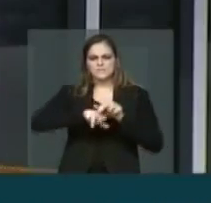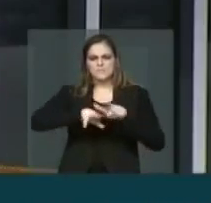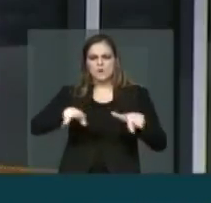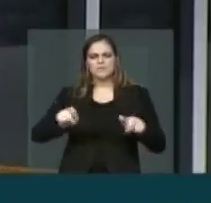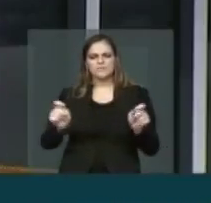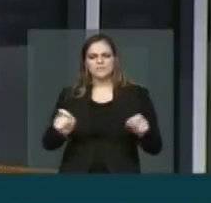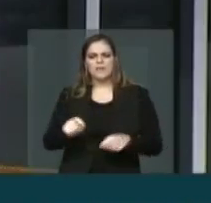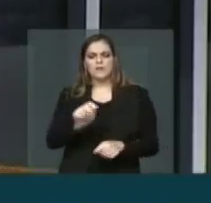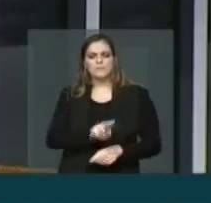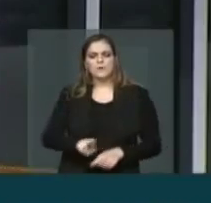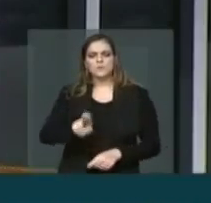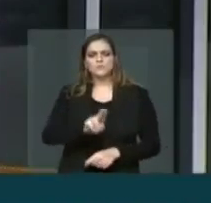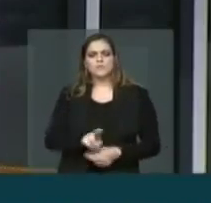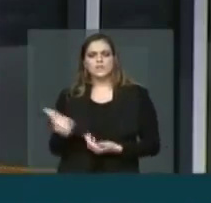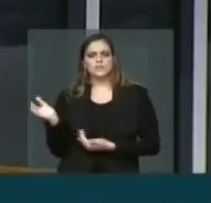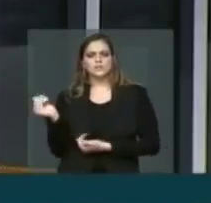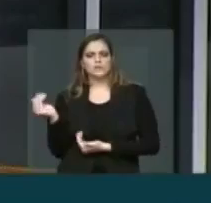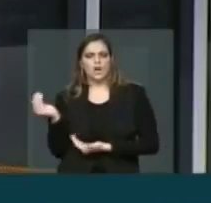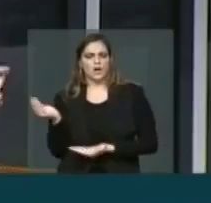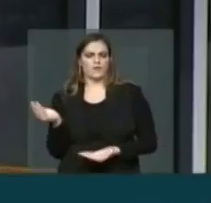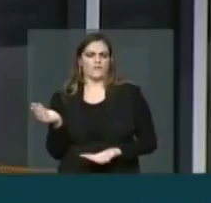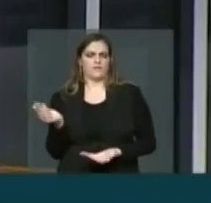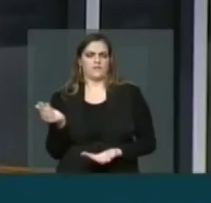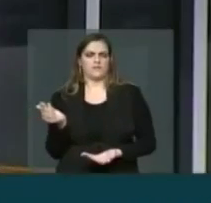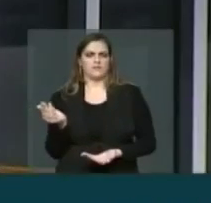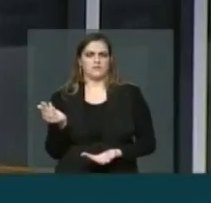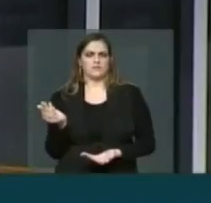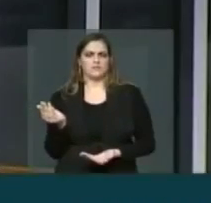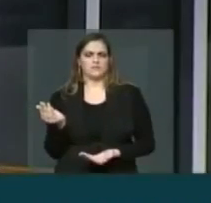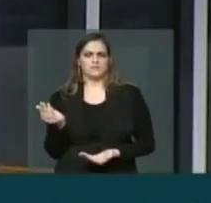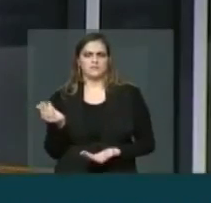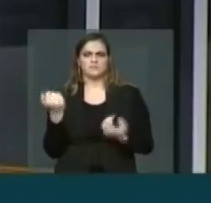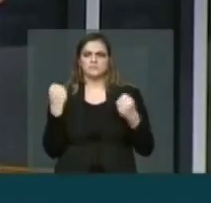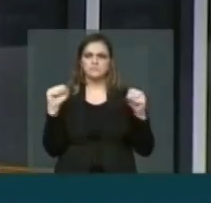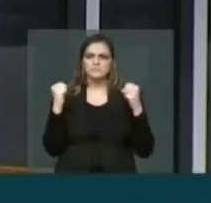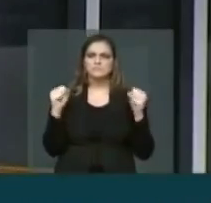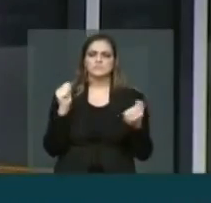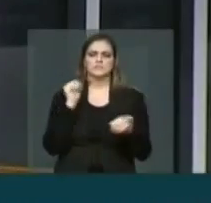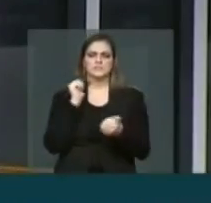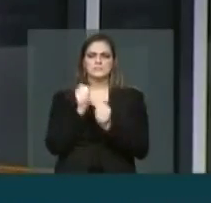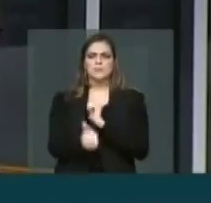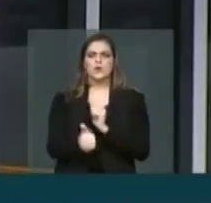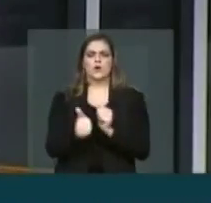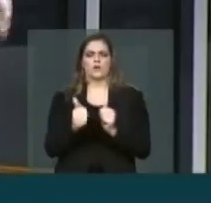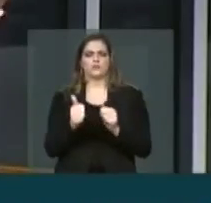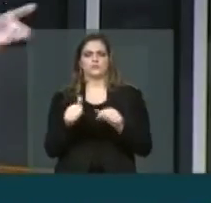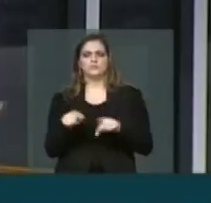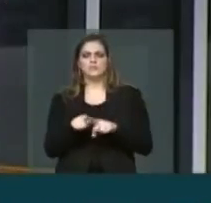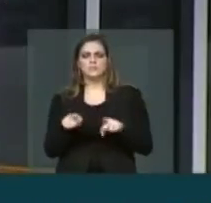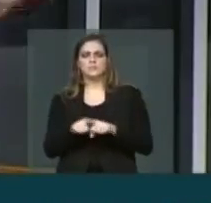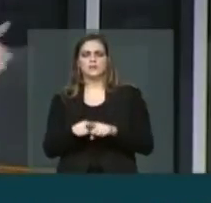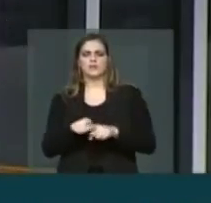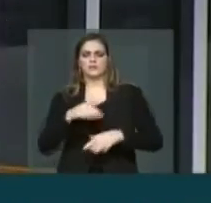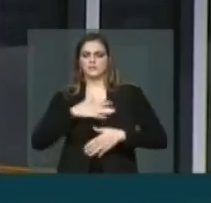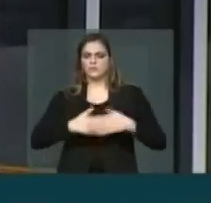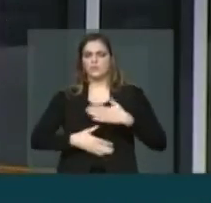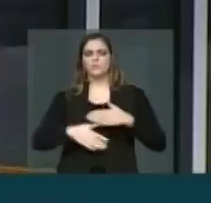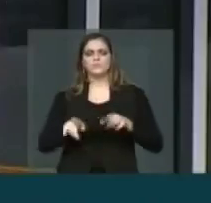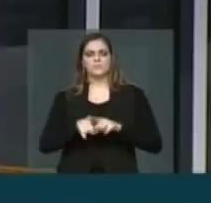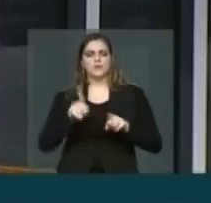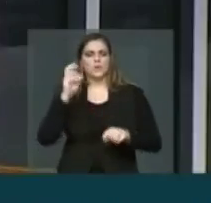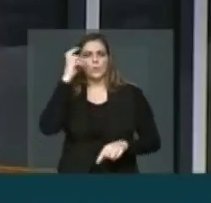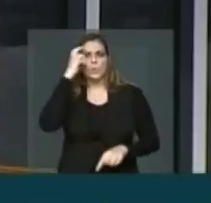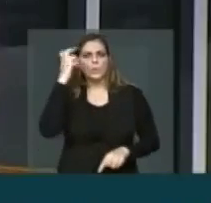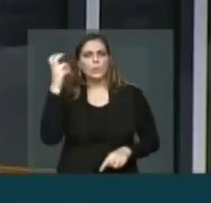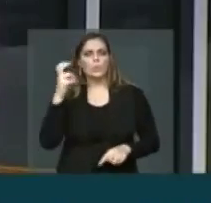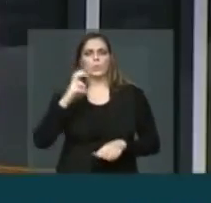grande utilidade para a nossa juventude, tanto praticar esporte, como também desenvolver suas atividades culturais,